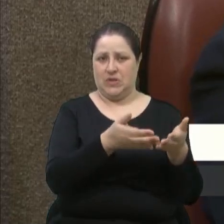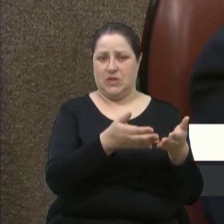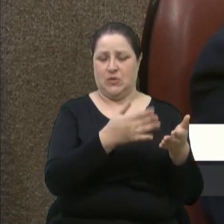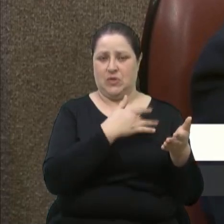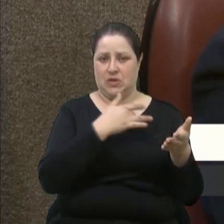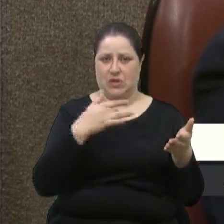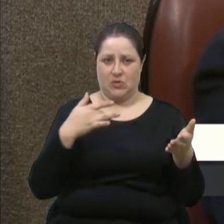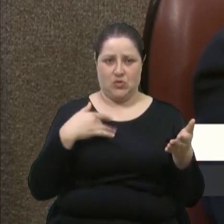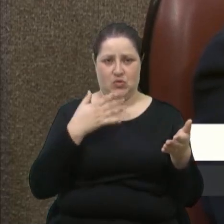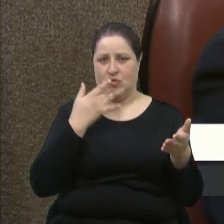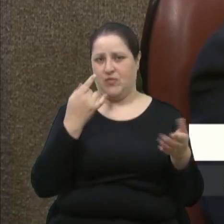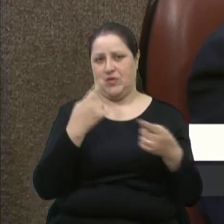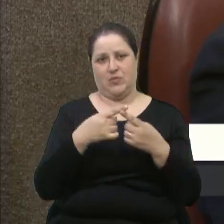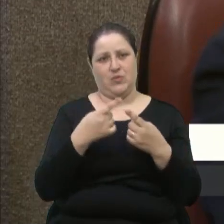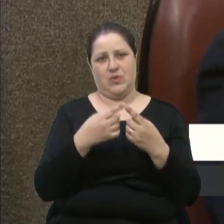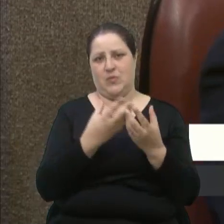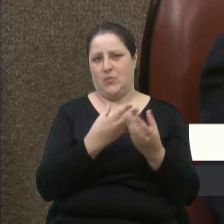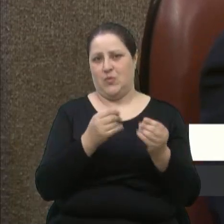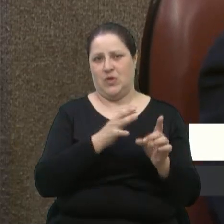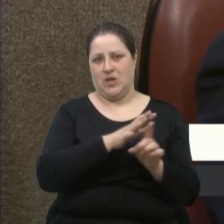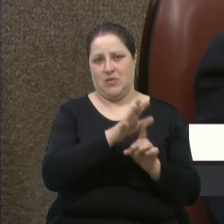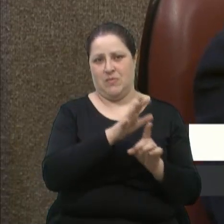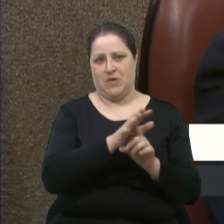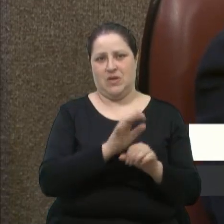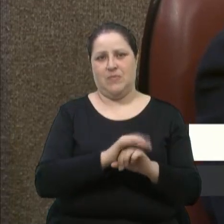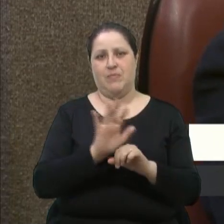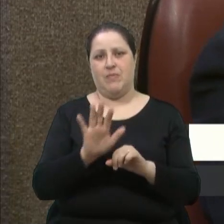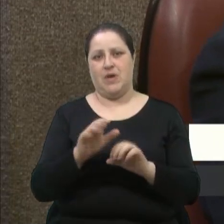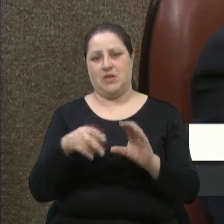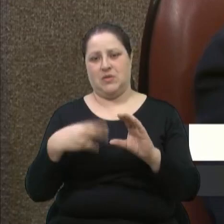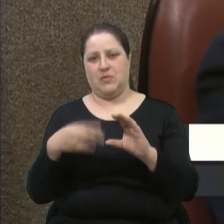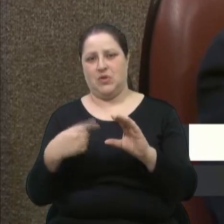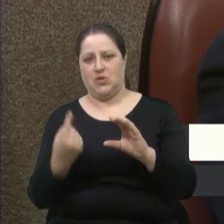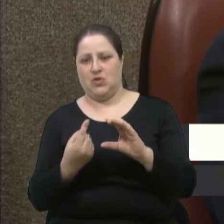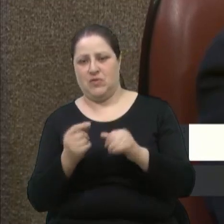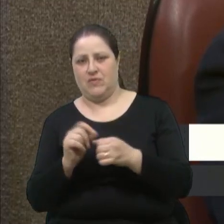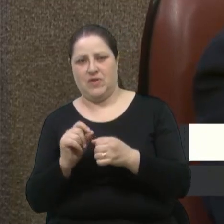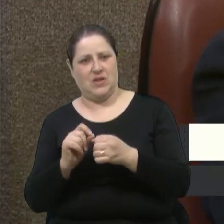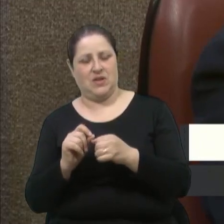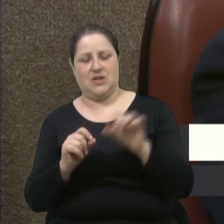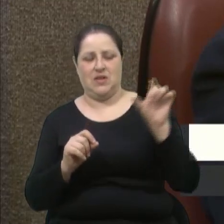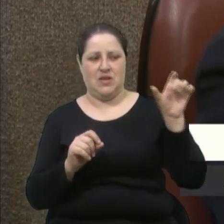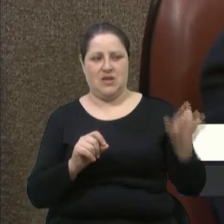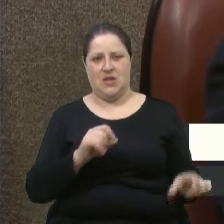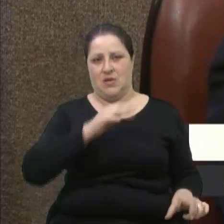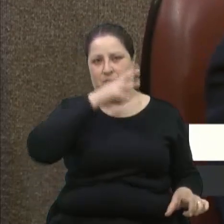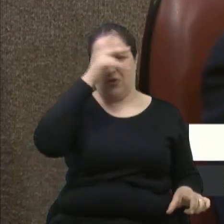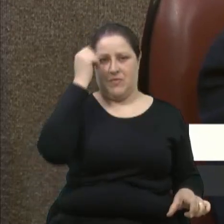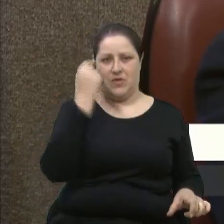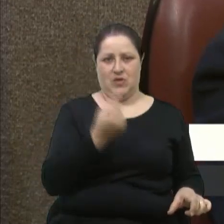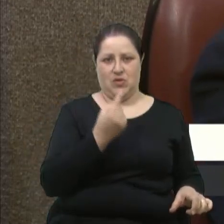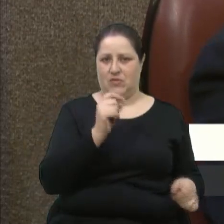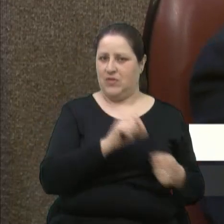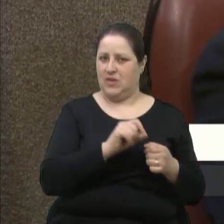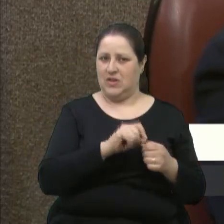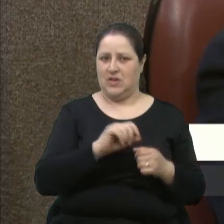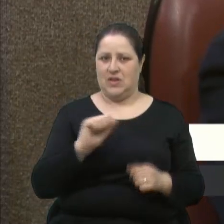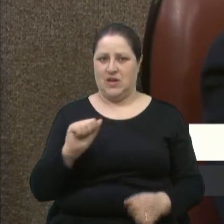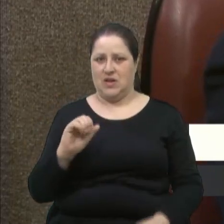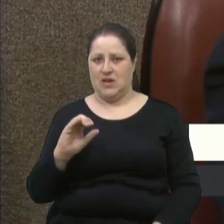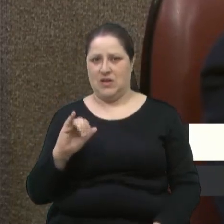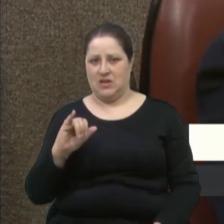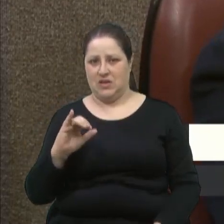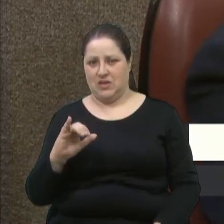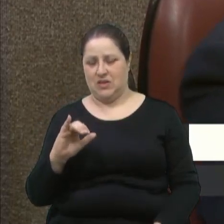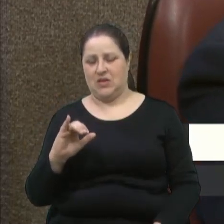a Comissão de Saúde. Agora, uma Câmara de Vereadores sozinha não faz nada, um prefeito sozinho não faz nada, a SIC sozinha não faz nada,